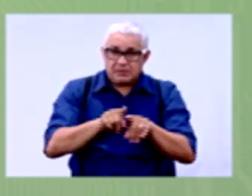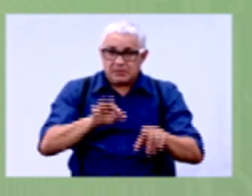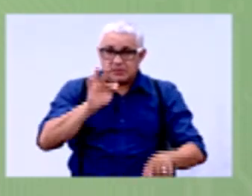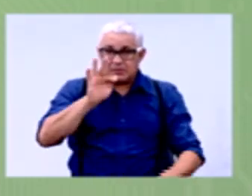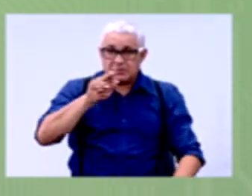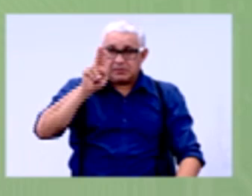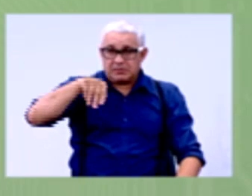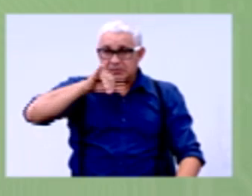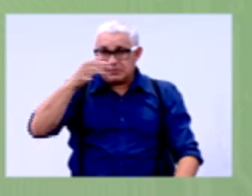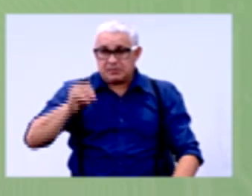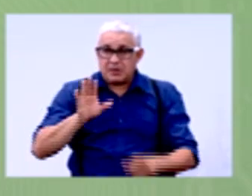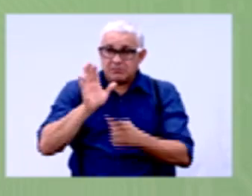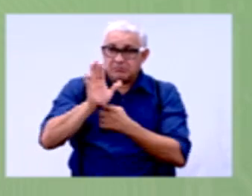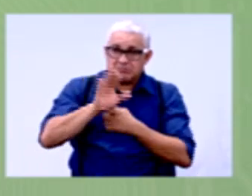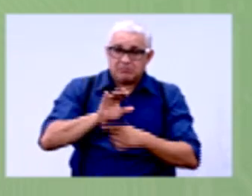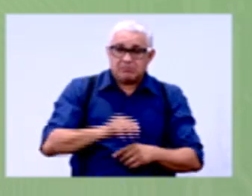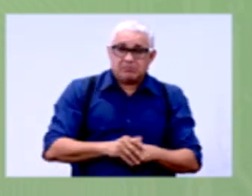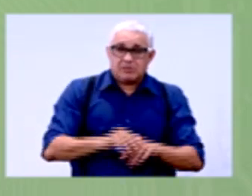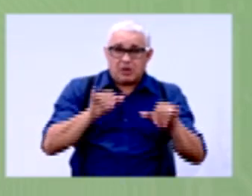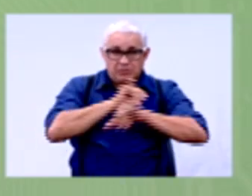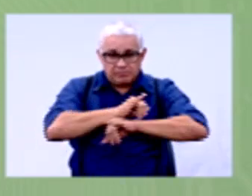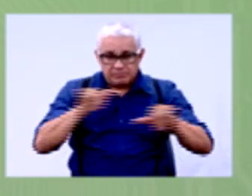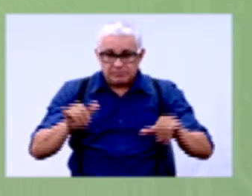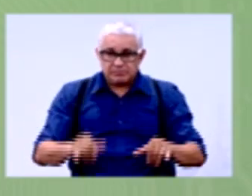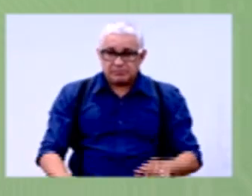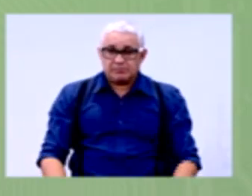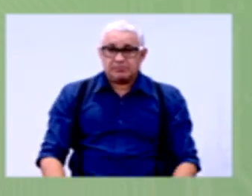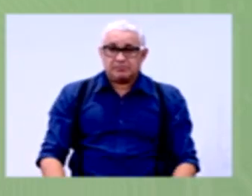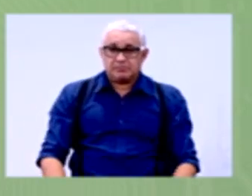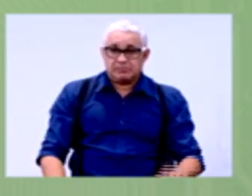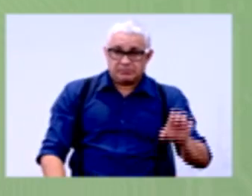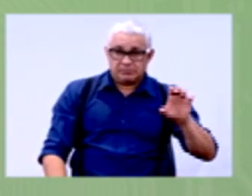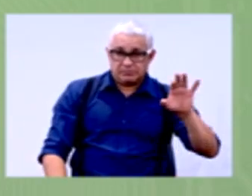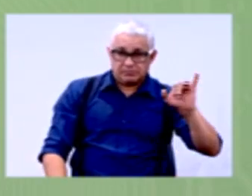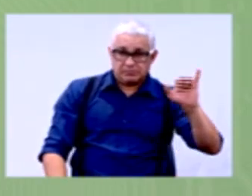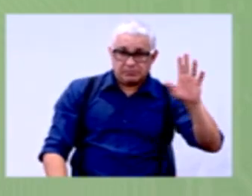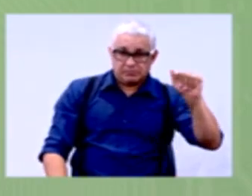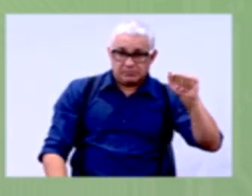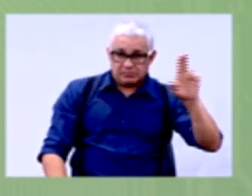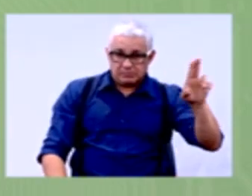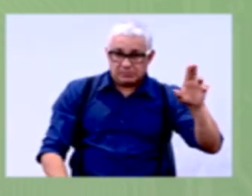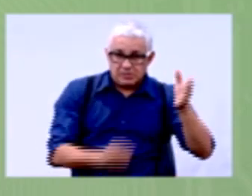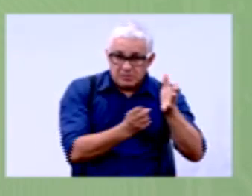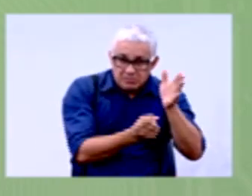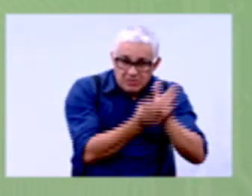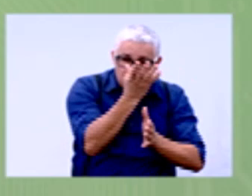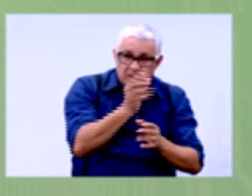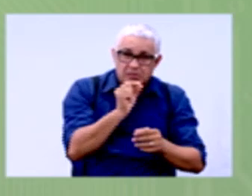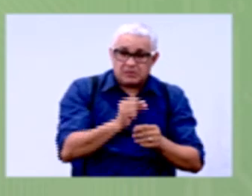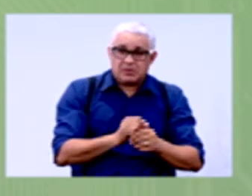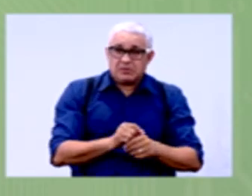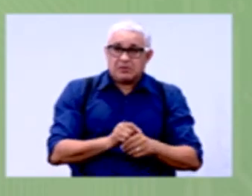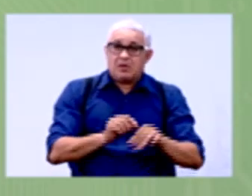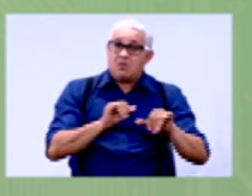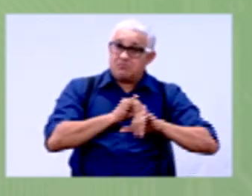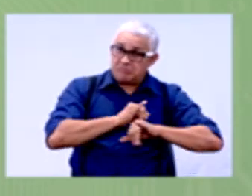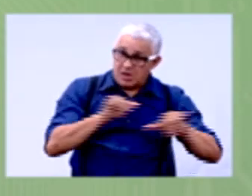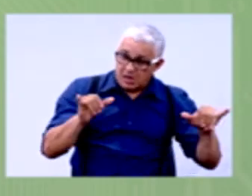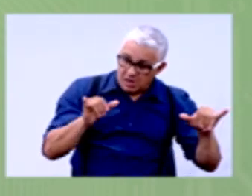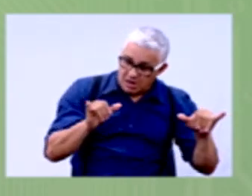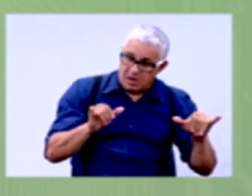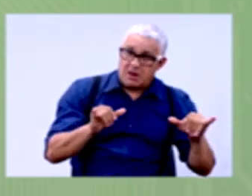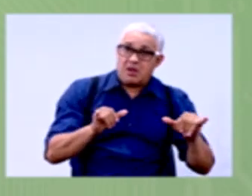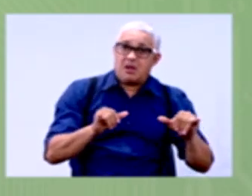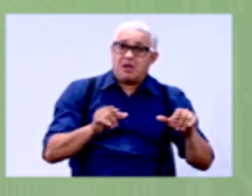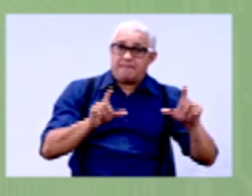função mostrar informação. Na função criar informação, nós vamos alertar, fazer um